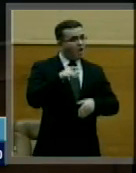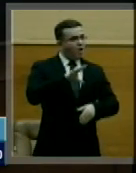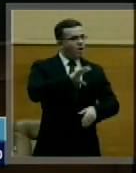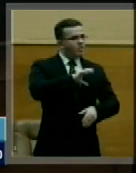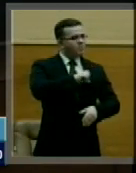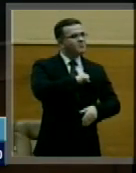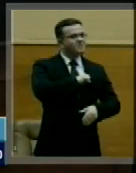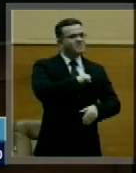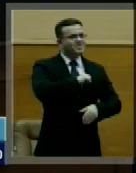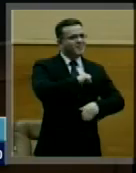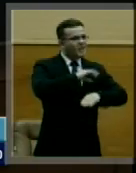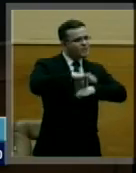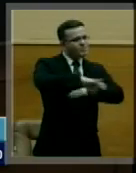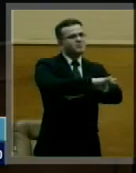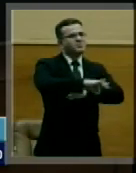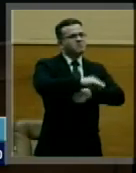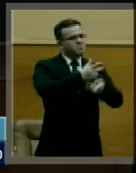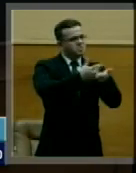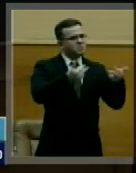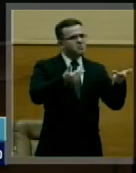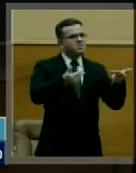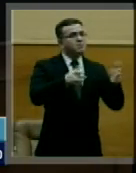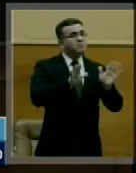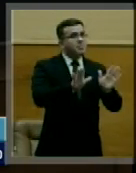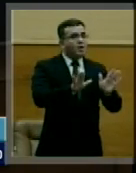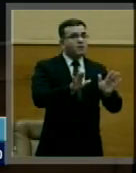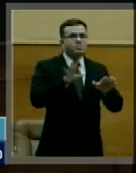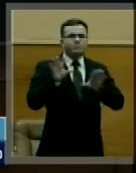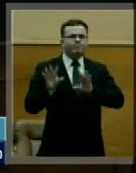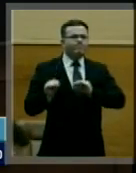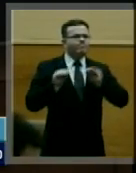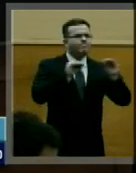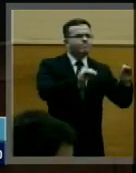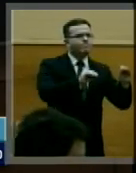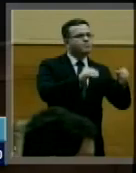agronômica. Na época não tinha lá, então ele foi para Viçosa.